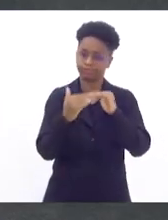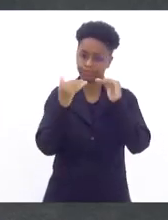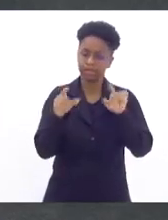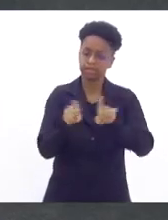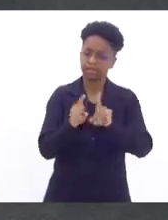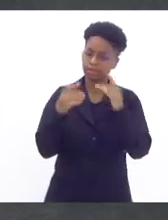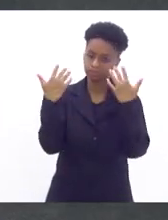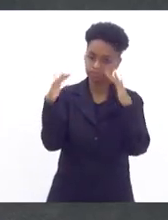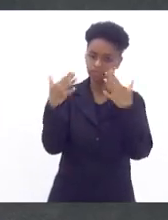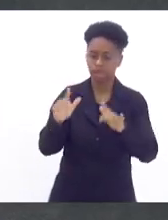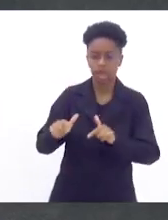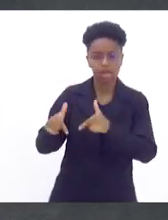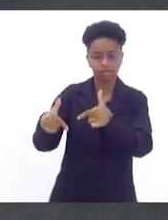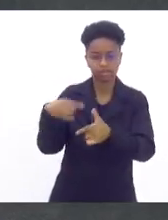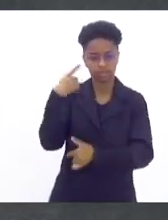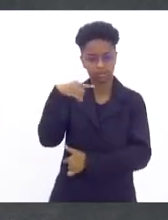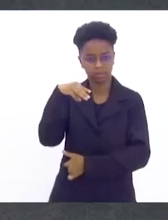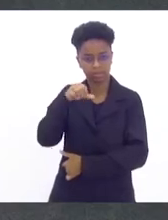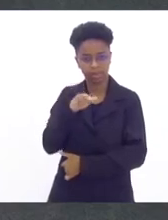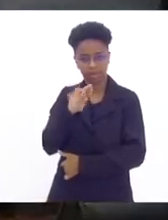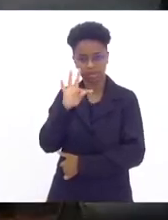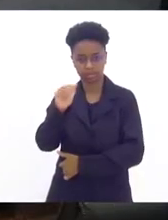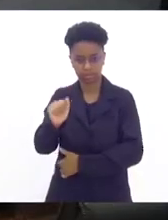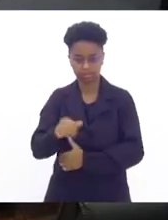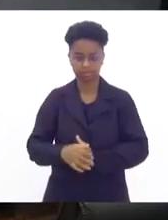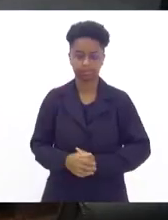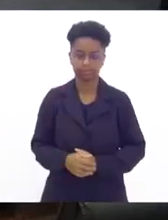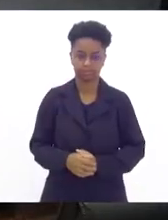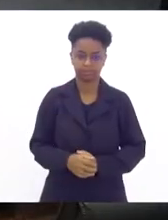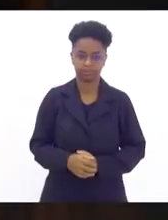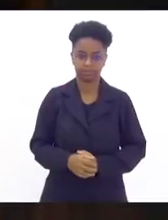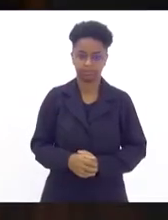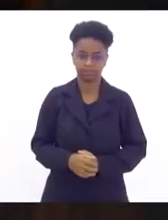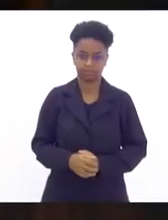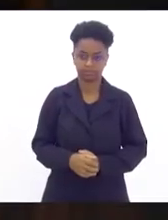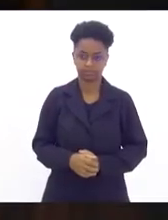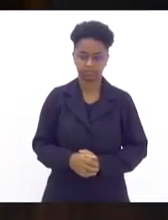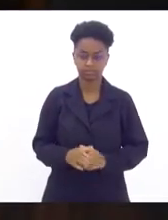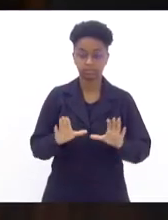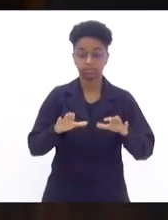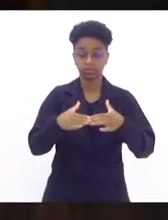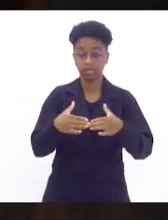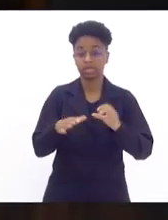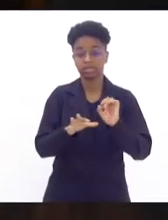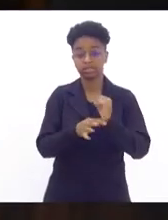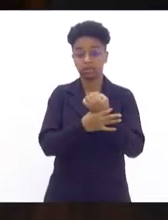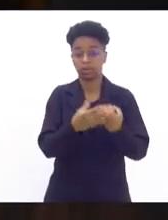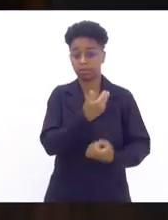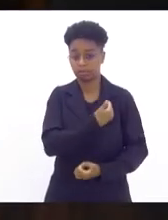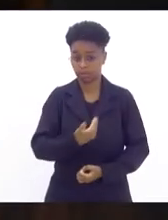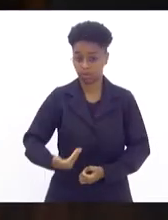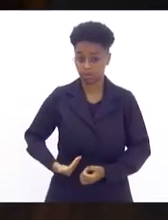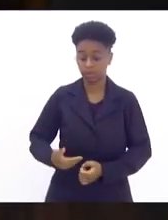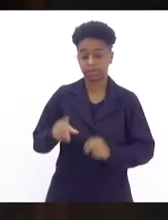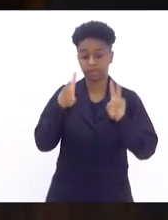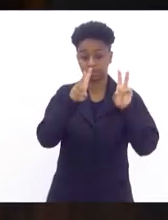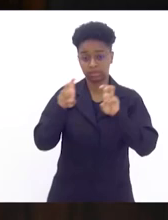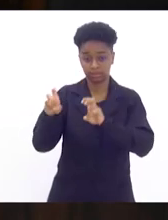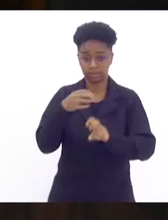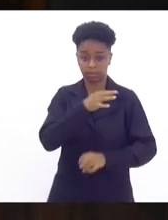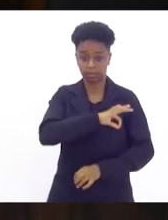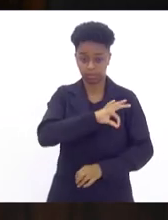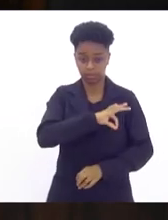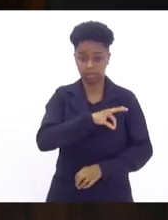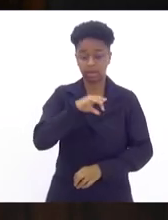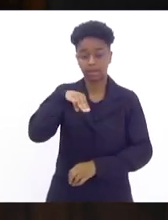elogiando a iniciativa da deputada Marta Rocha pela comissão de segurança pública e assuntos de polícia Deputado